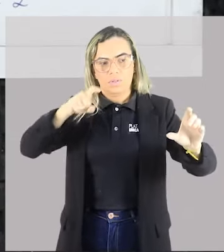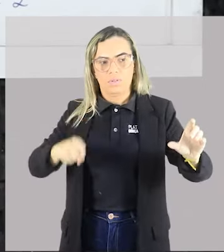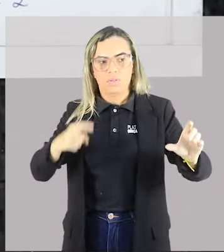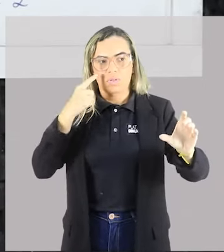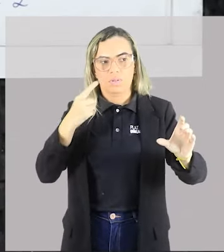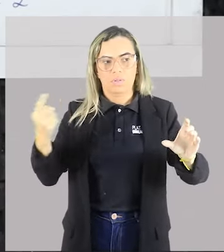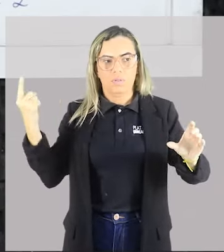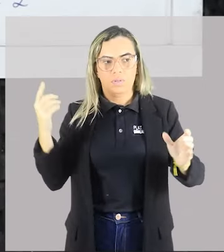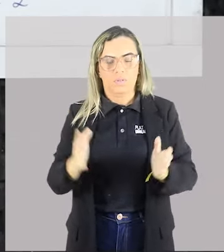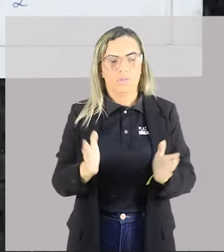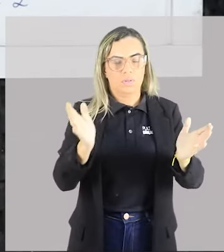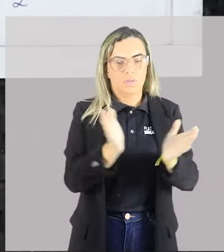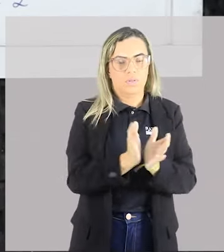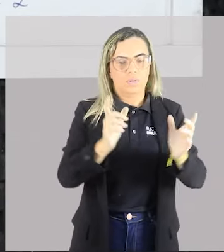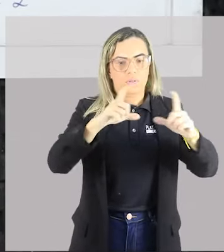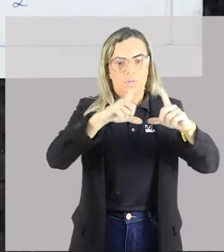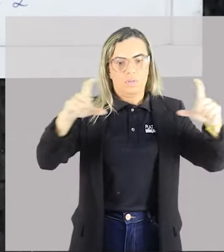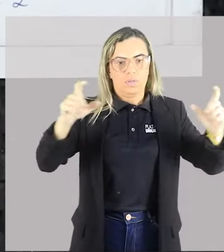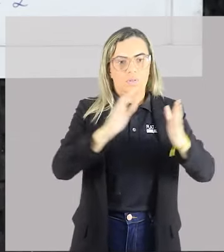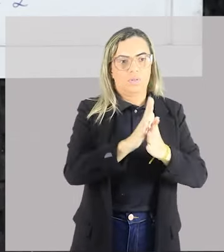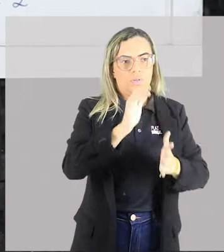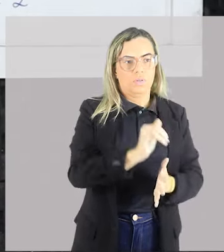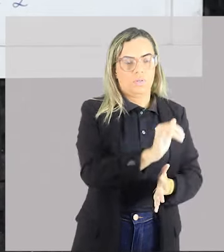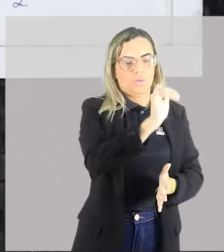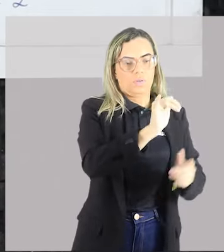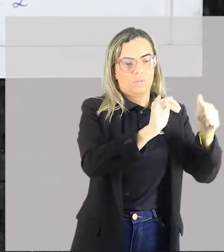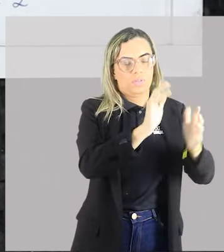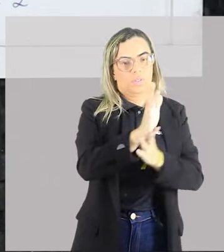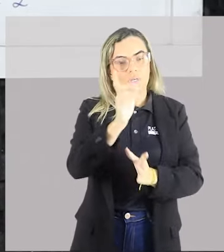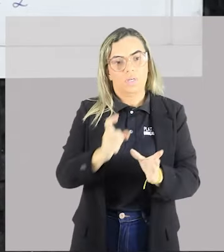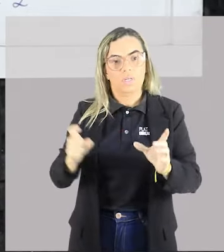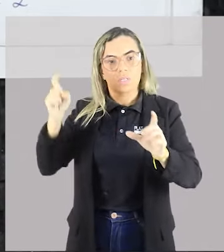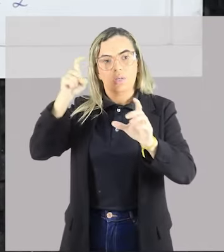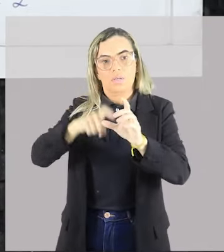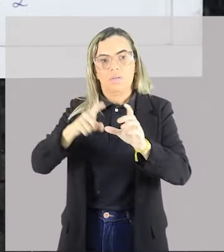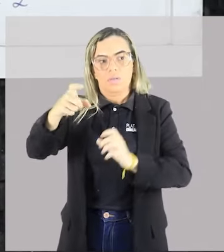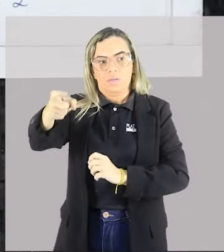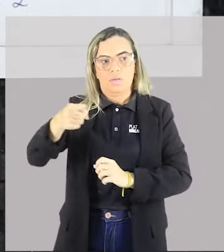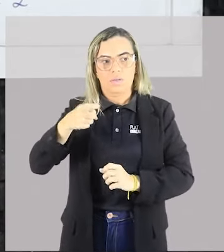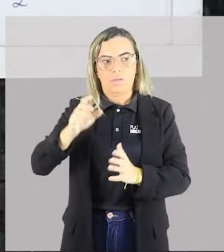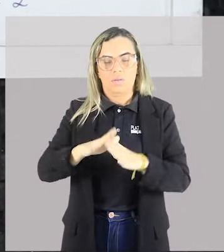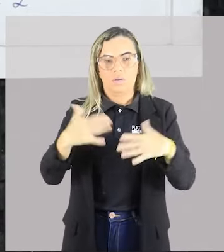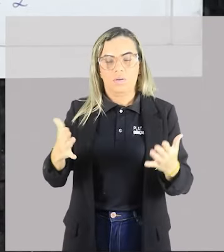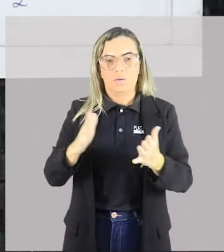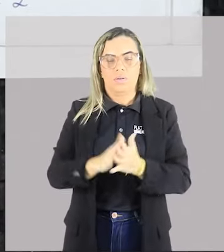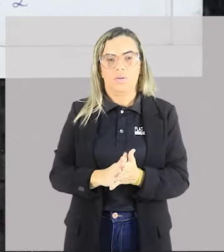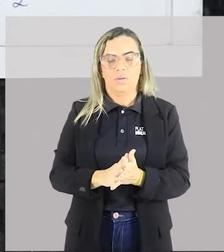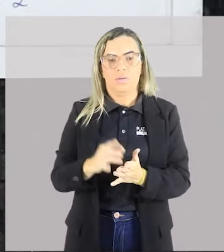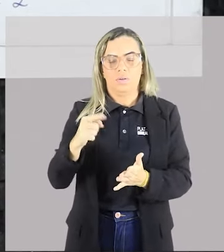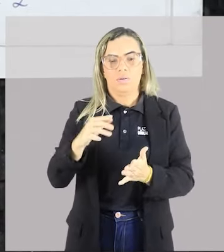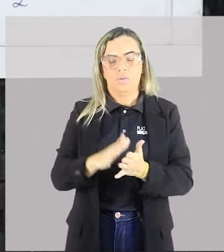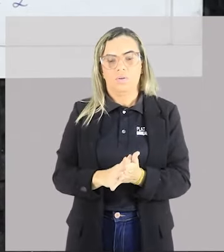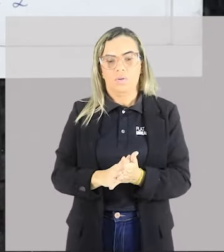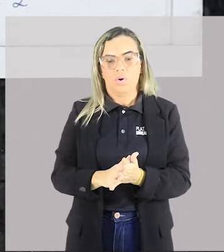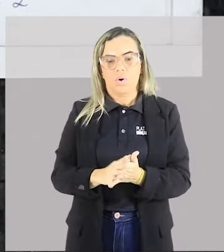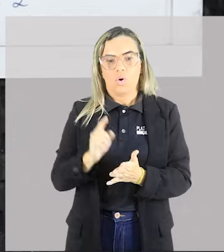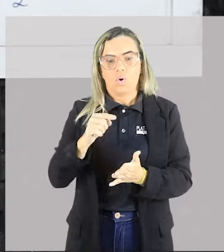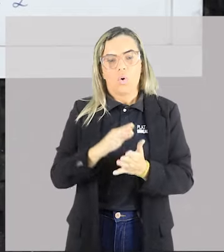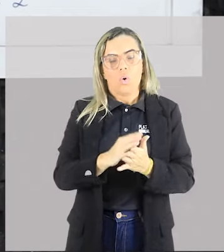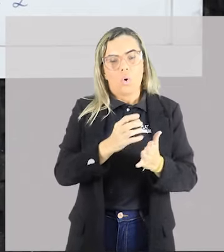nessa expressão aqui é o y que depende de x é o é a o valor dos pães que dependem da